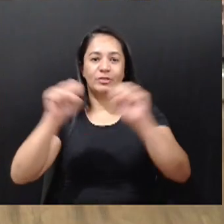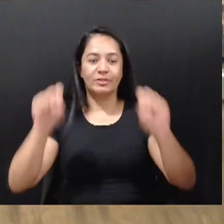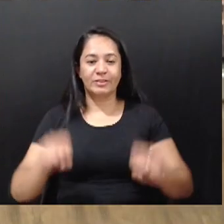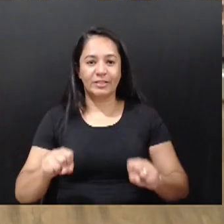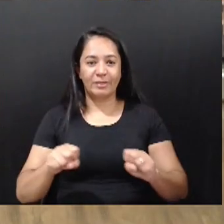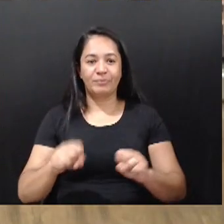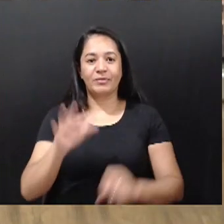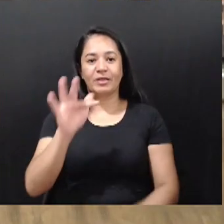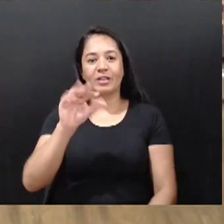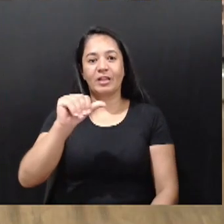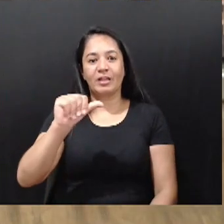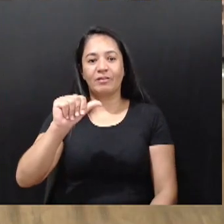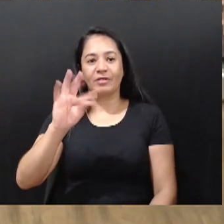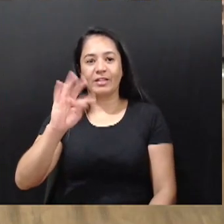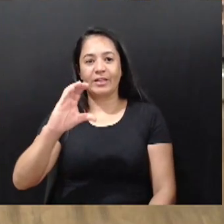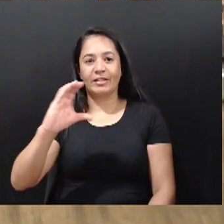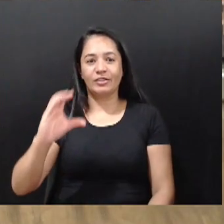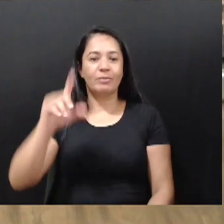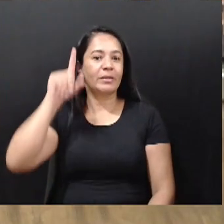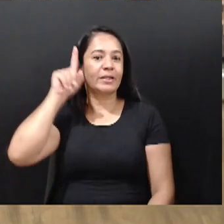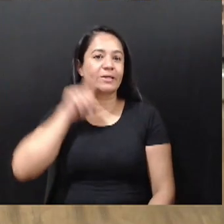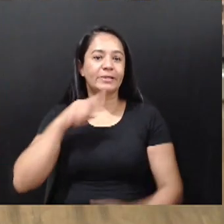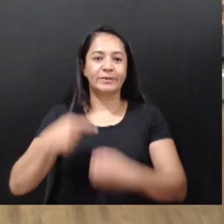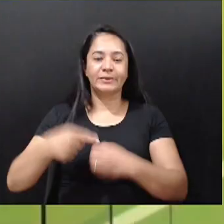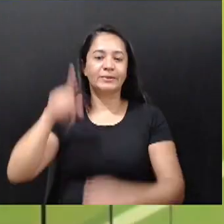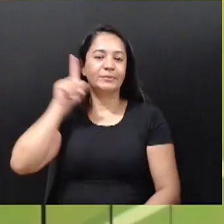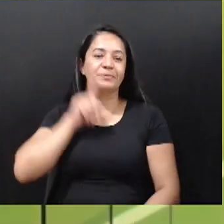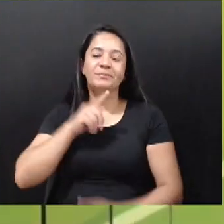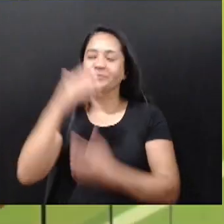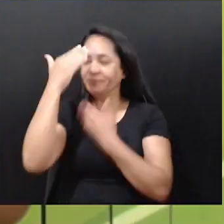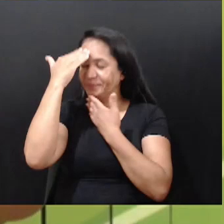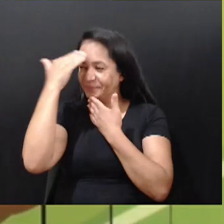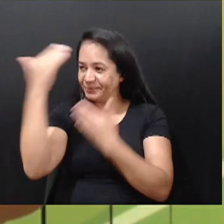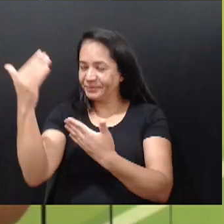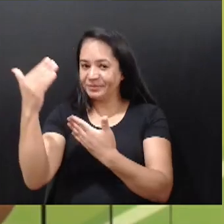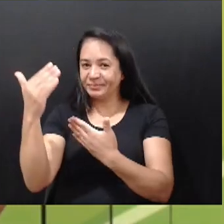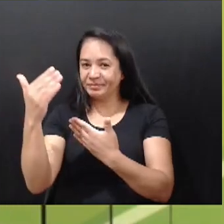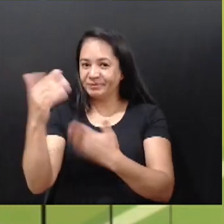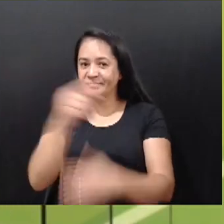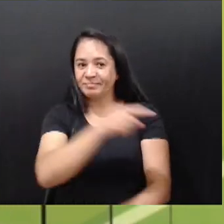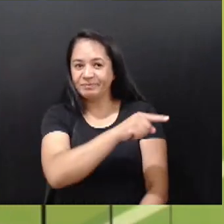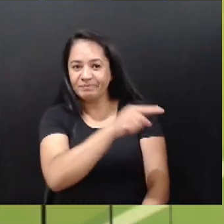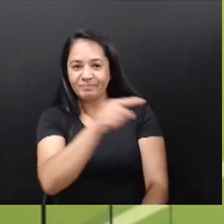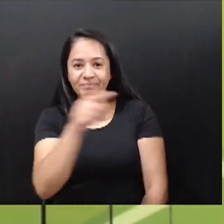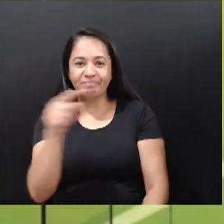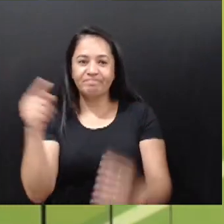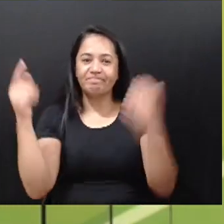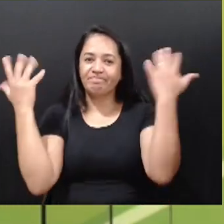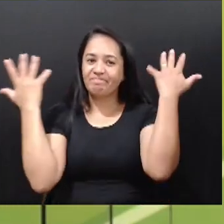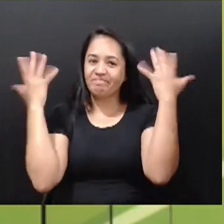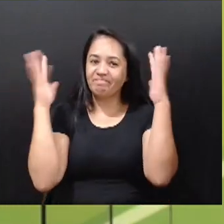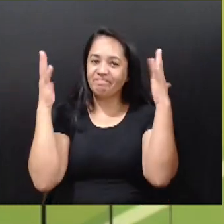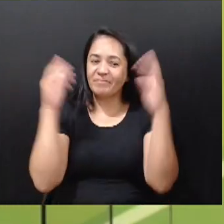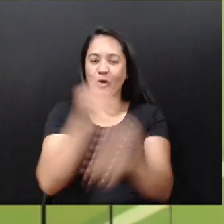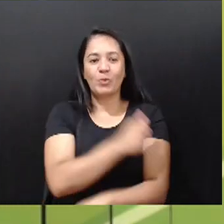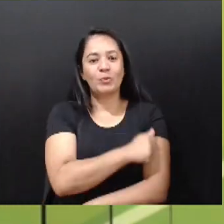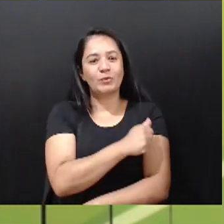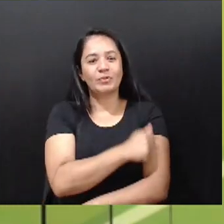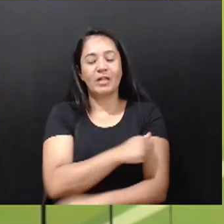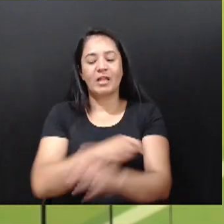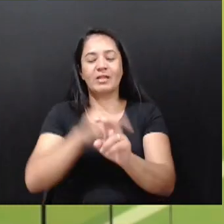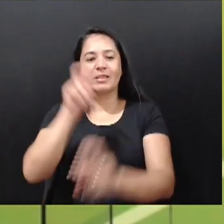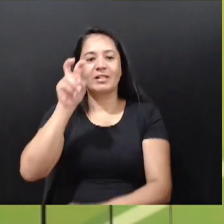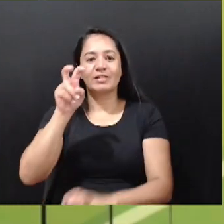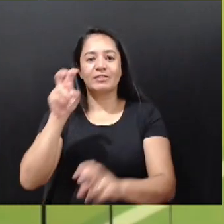da FATEC de Americana. Muito obrigada. E olha, parabéns para os alunos, esses 5 alunos coordenados ali